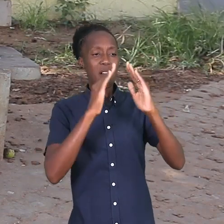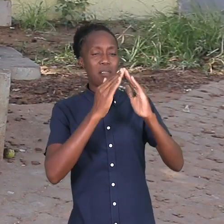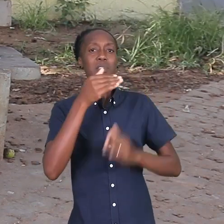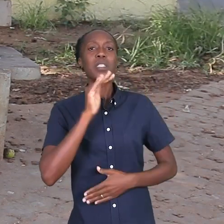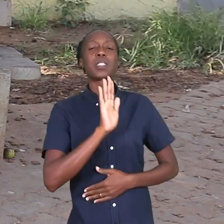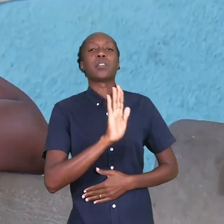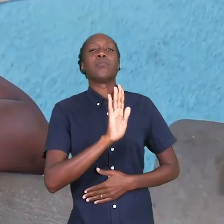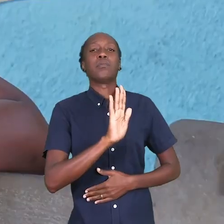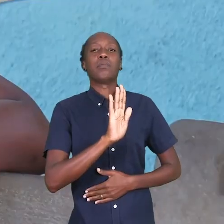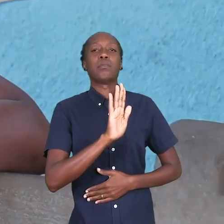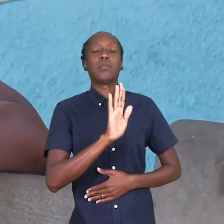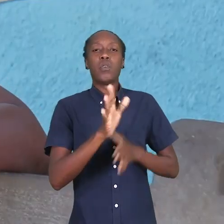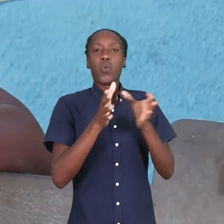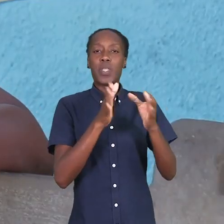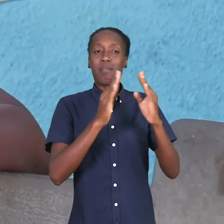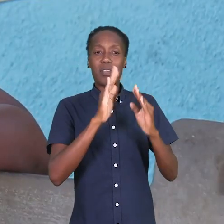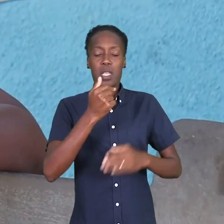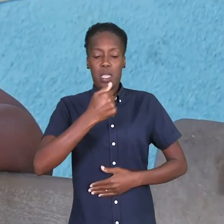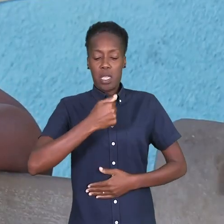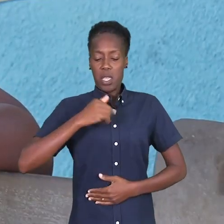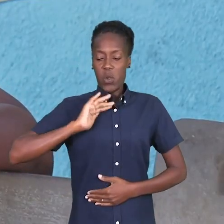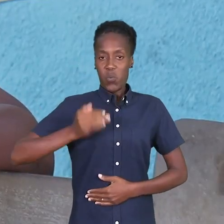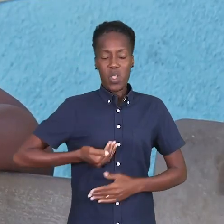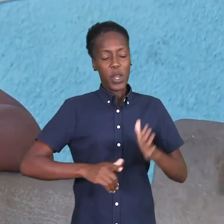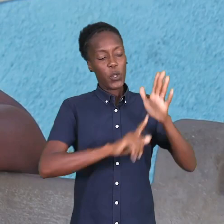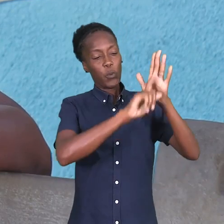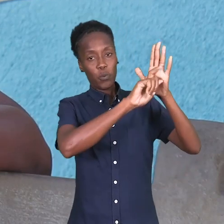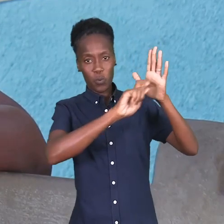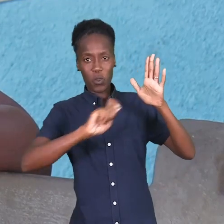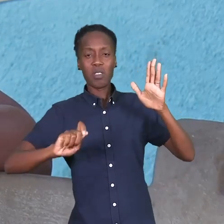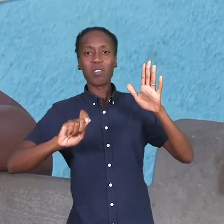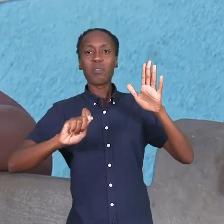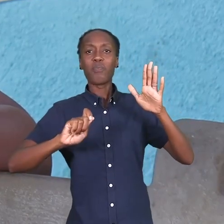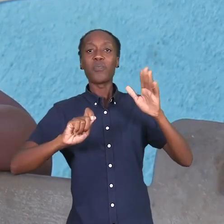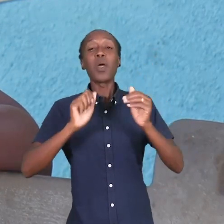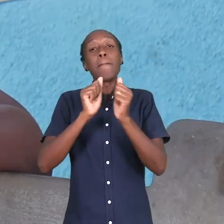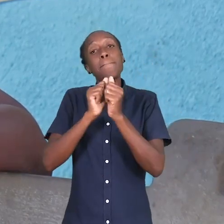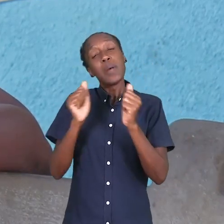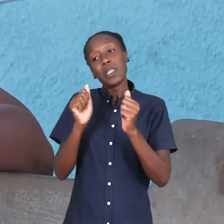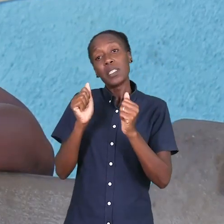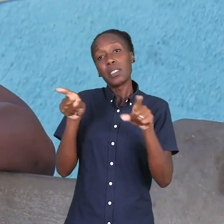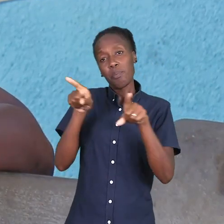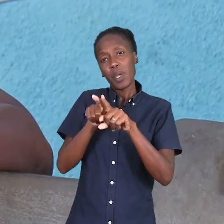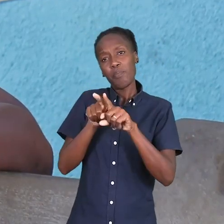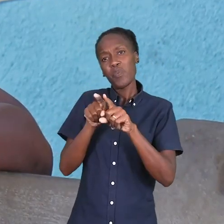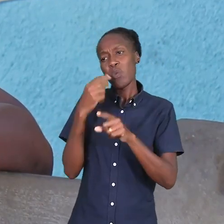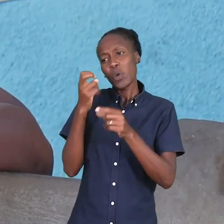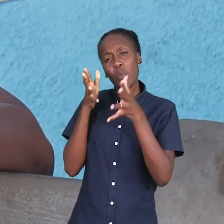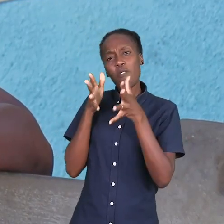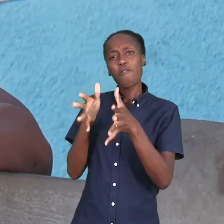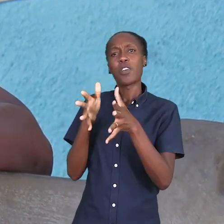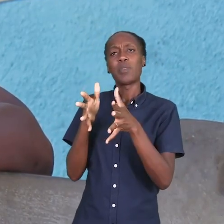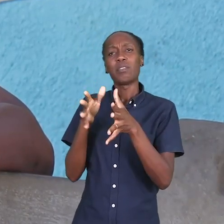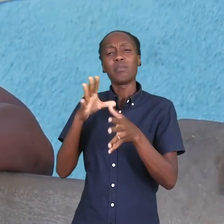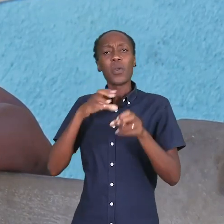minha mãe, dona de casa, claramente vou me espelhar como uma mulher nela. Mas vou